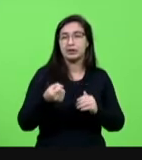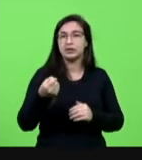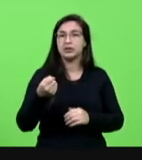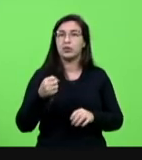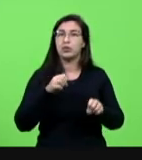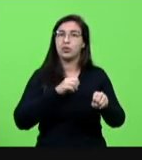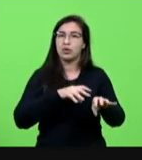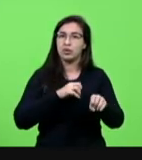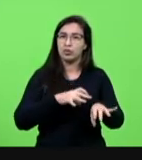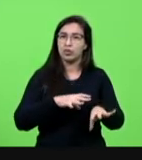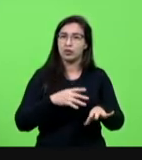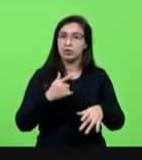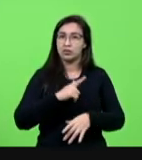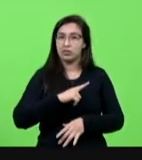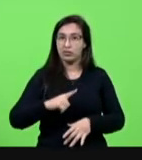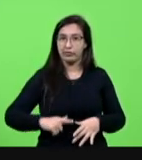atual,